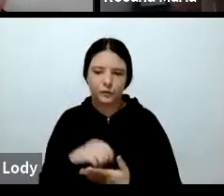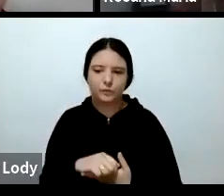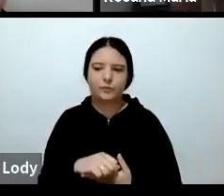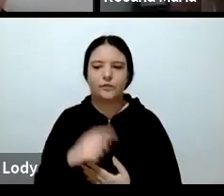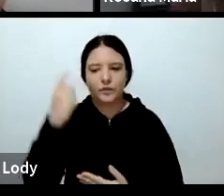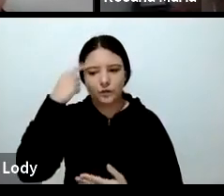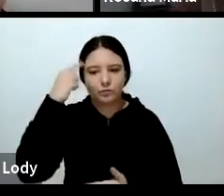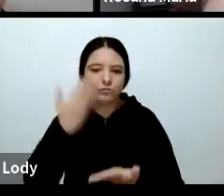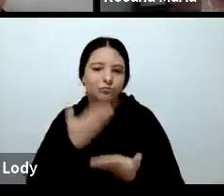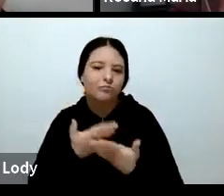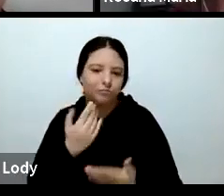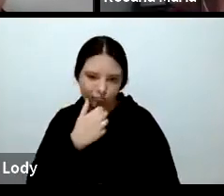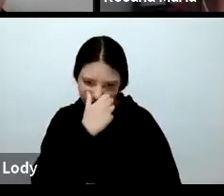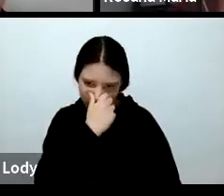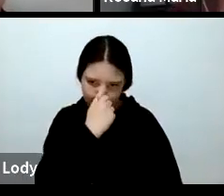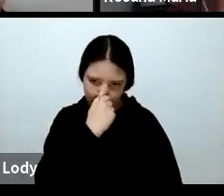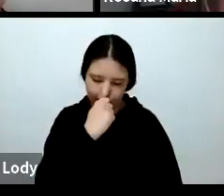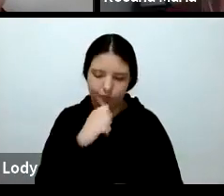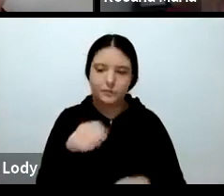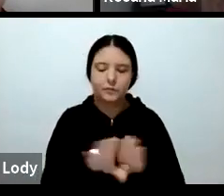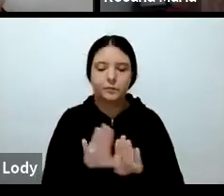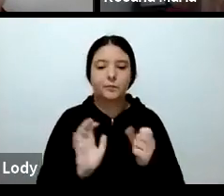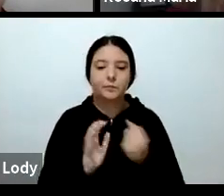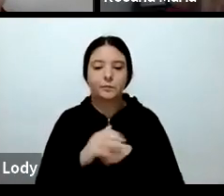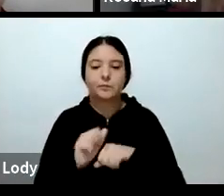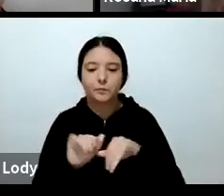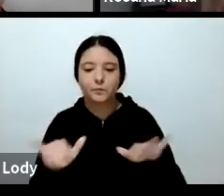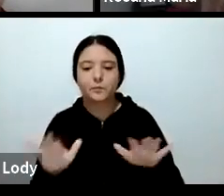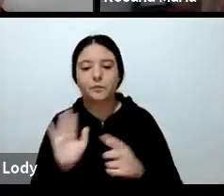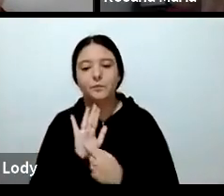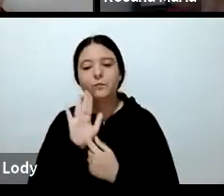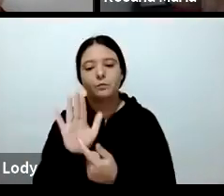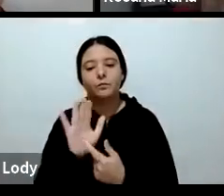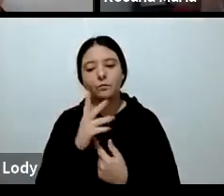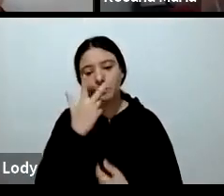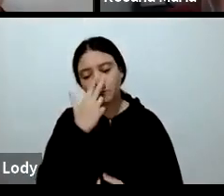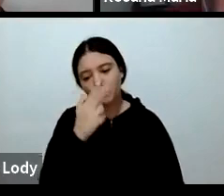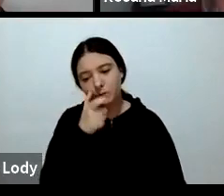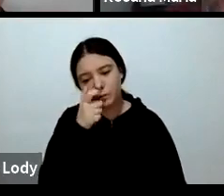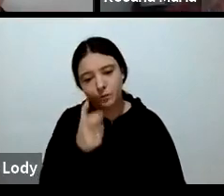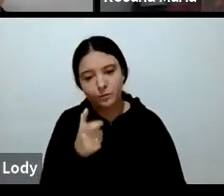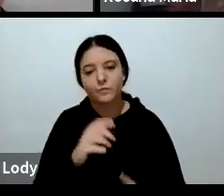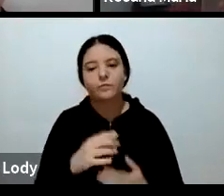a pandemia, né, nos mostrou algo muito interessante, né, porque a pandemia